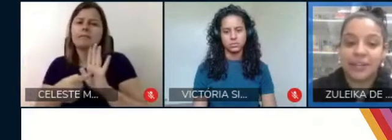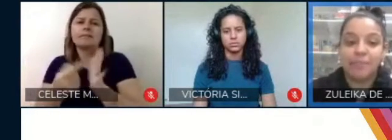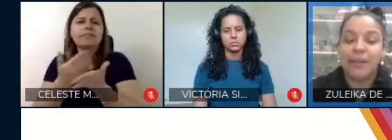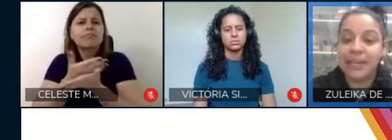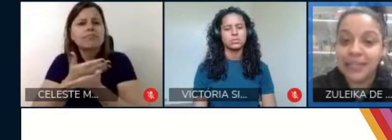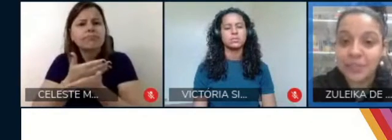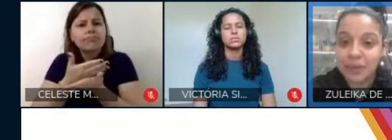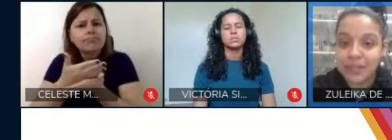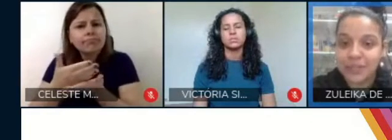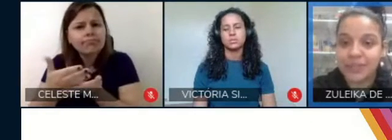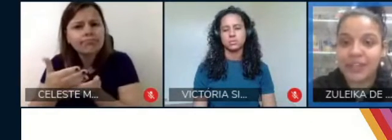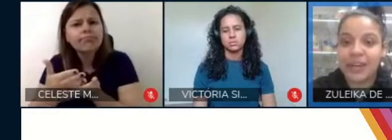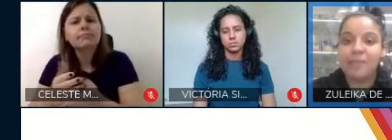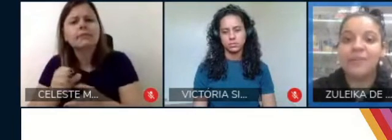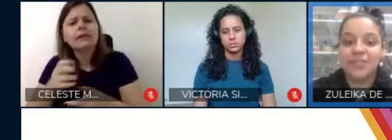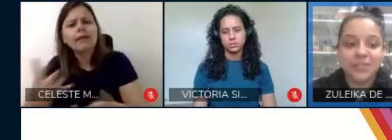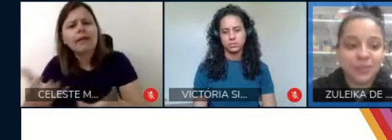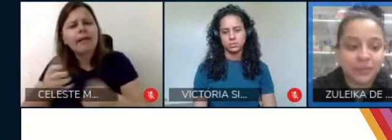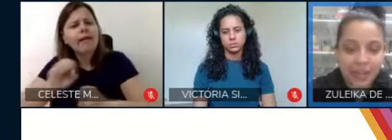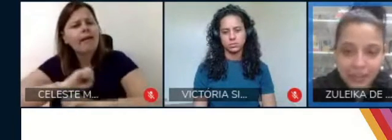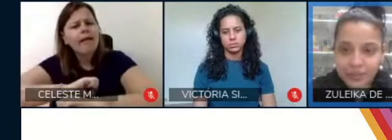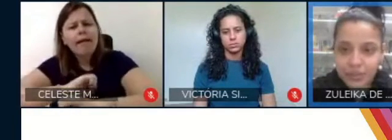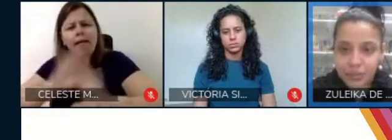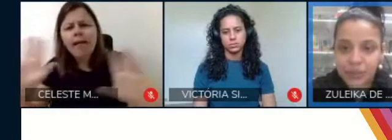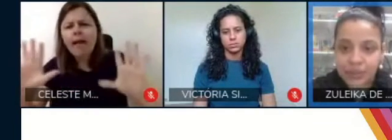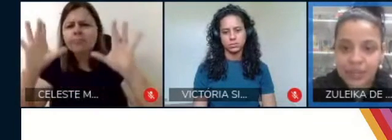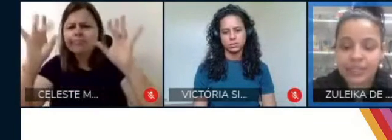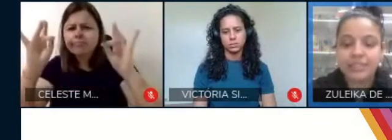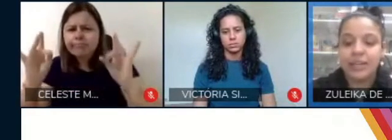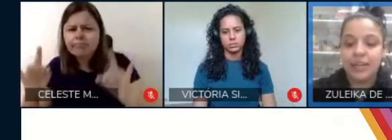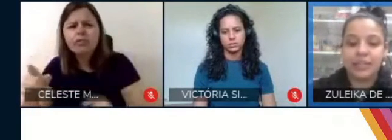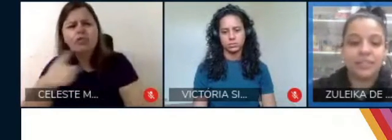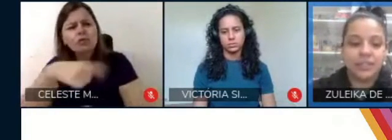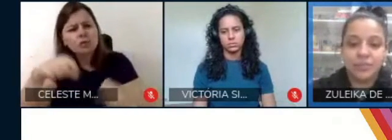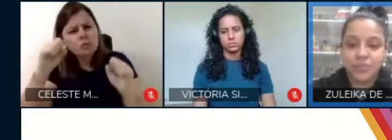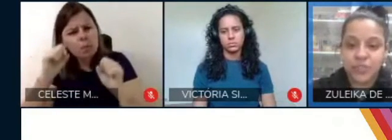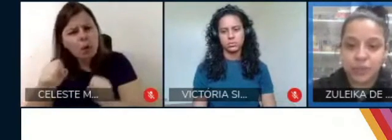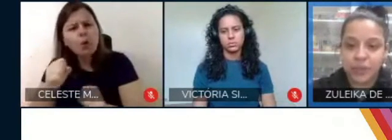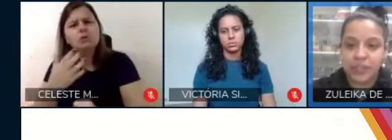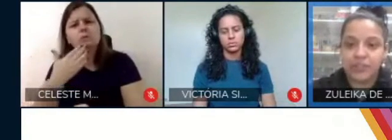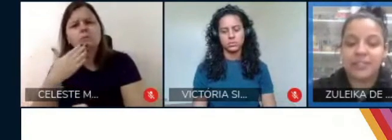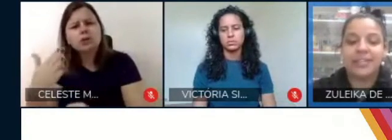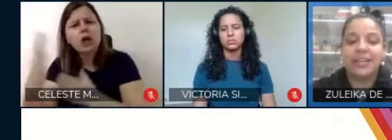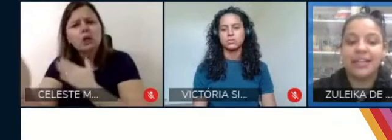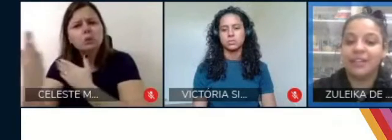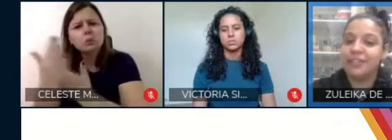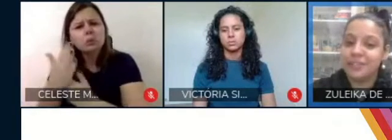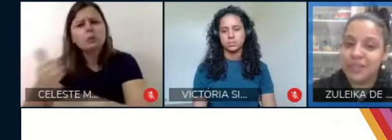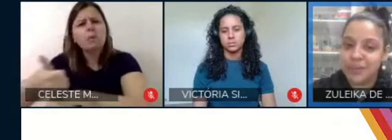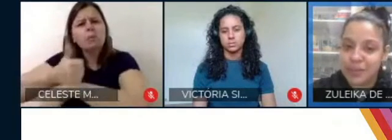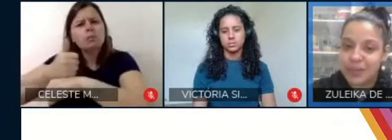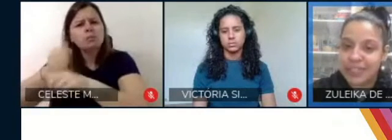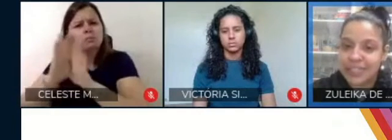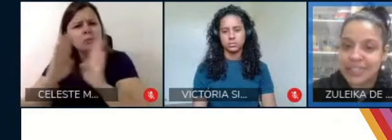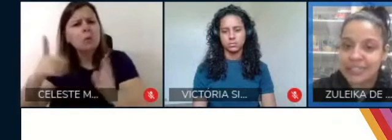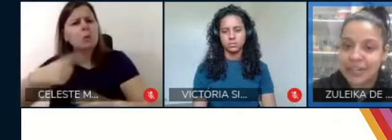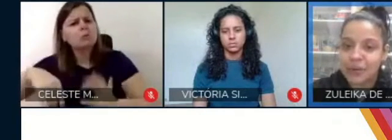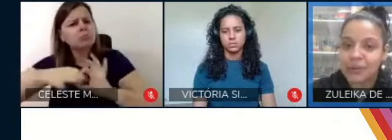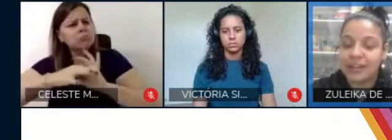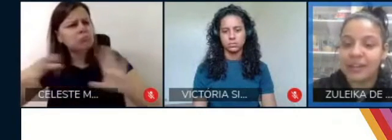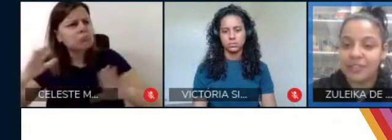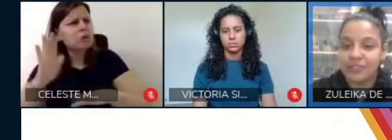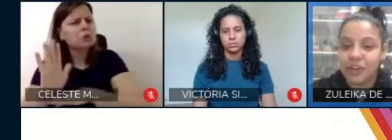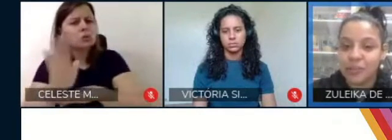gente deixar bem explícito que é para vocês contarem com as bibliotecas que estamos disponíveis. Infelizmente, a